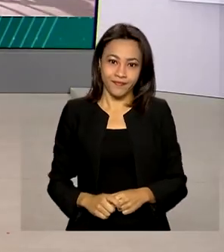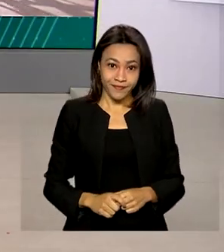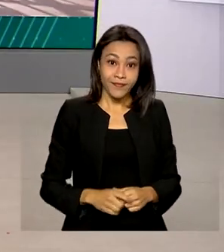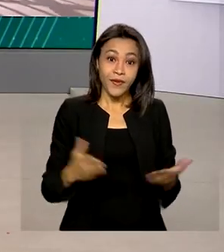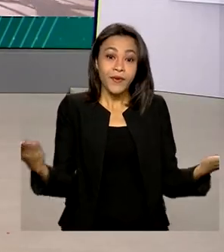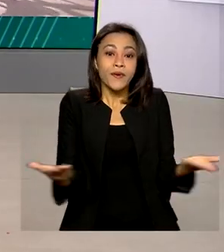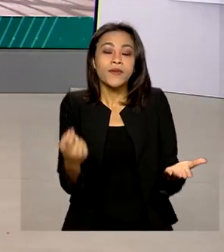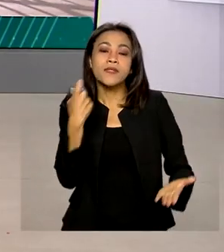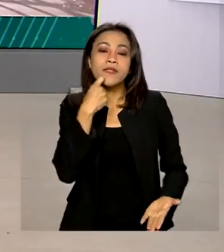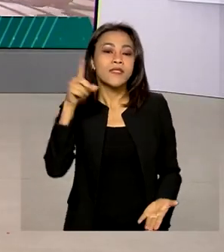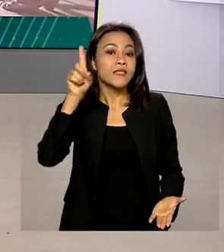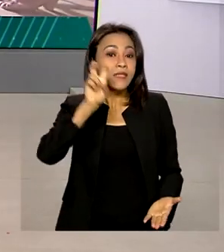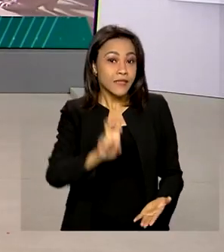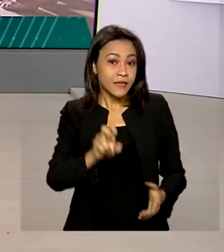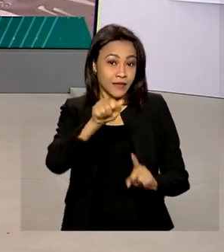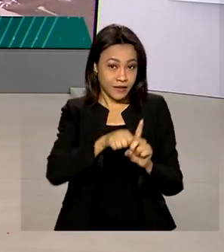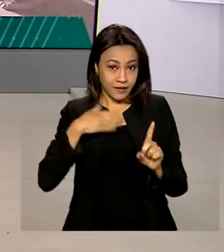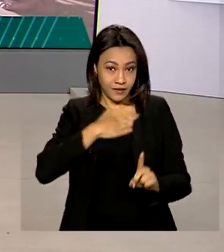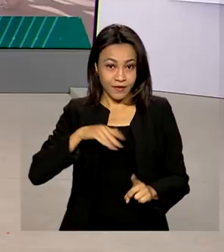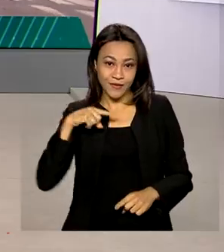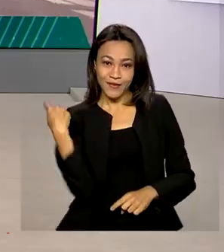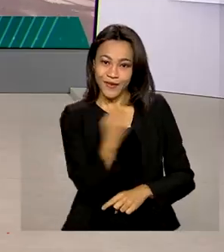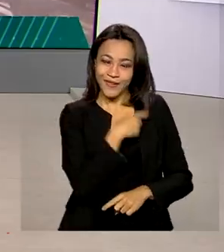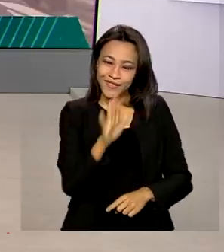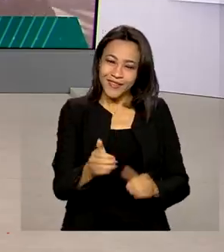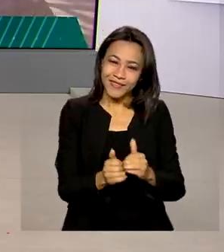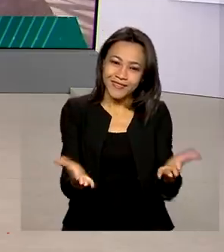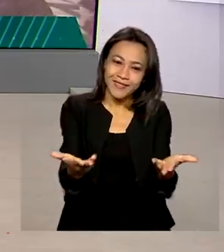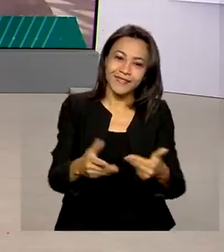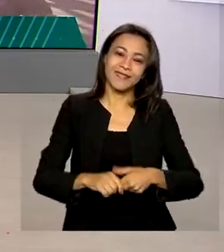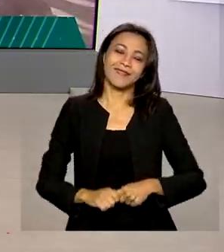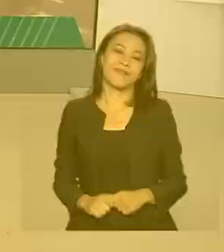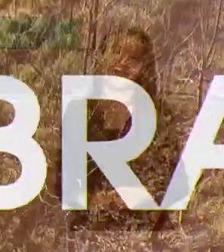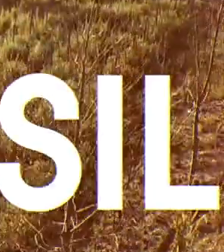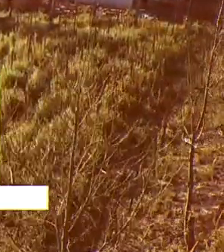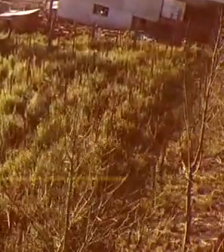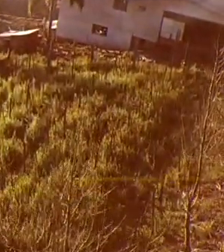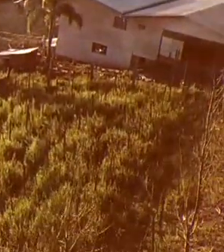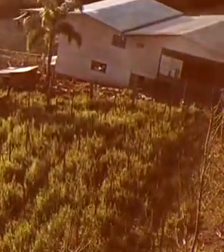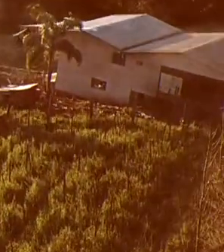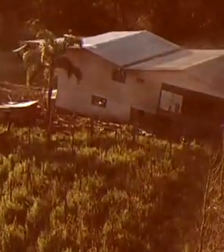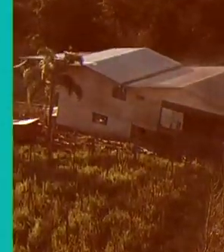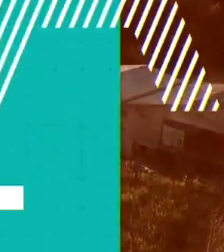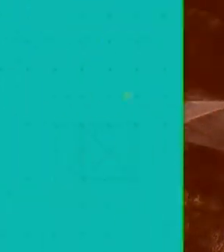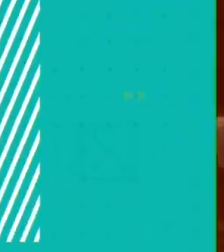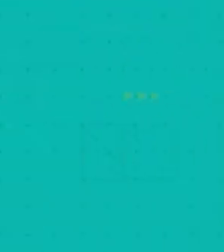sexta-feira Cinco de Agosto o Brasil em dia já está no ar e